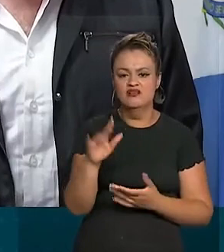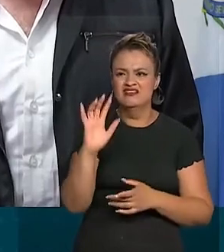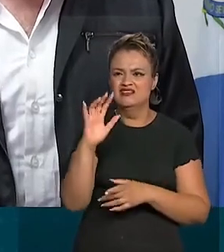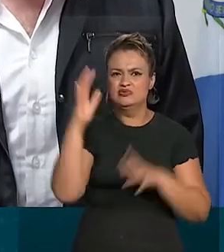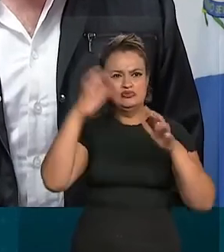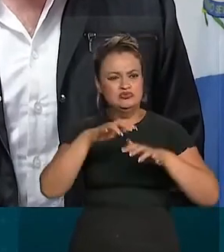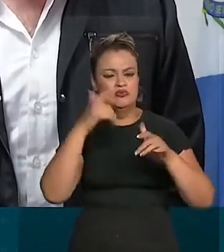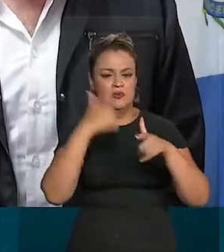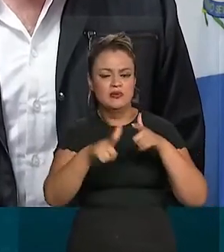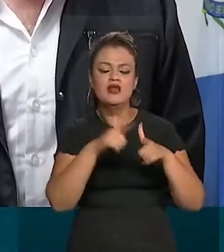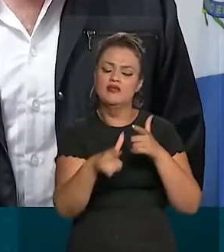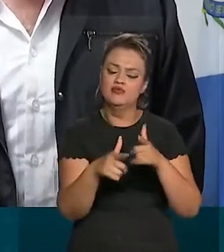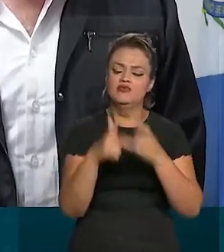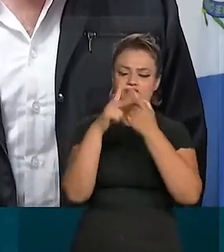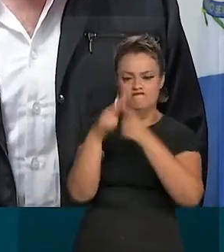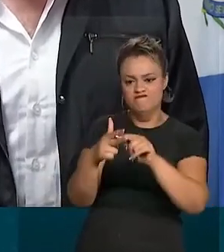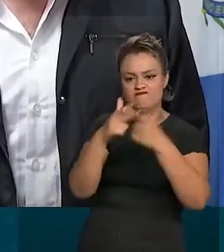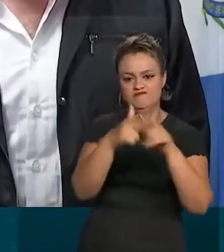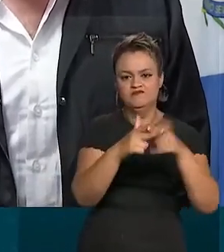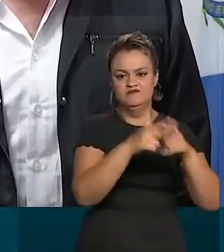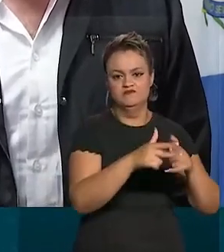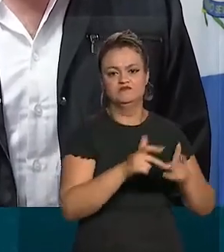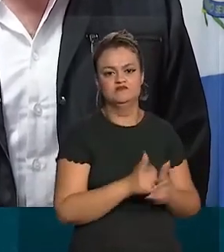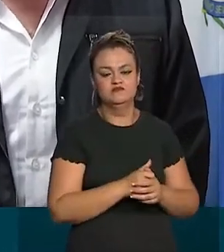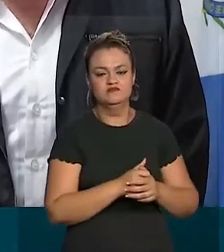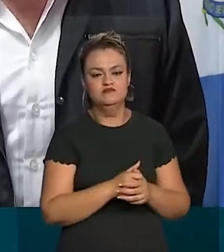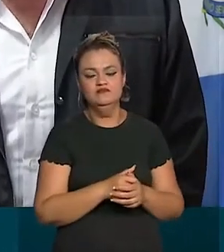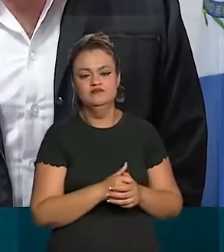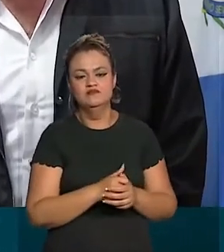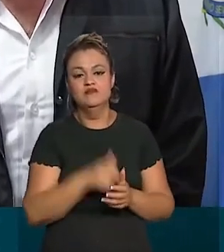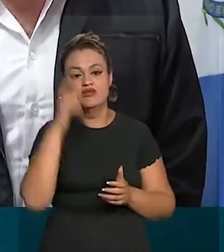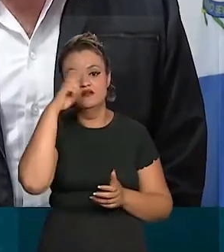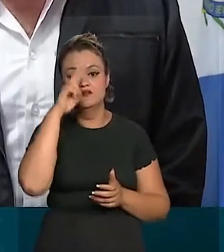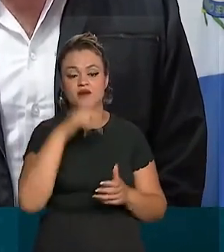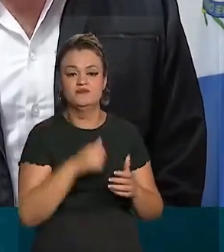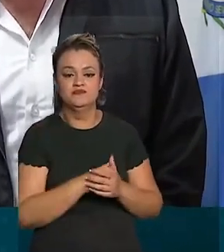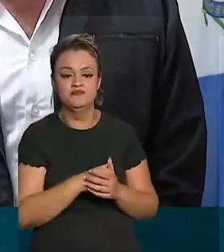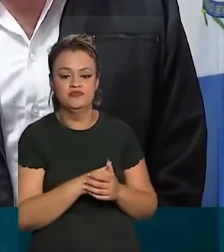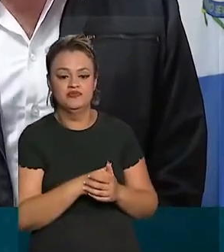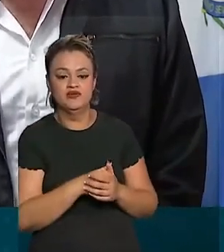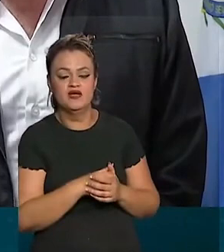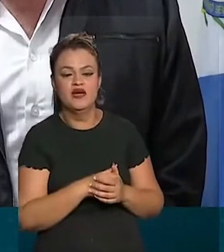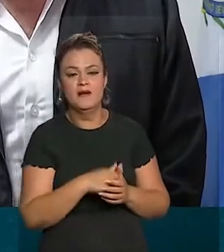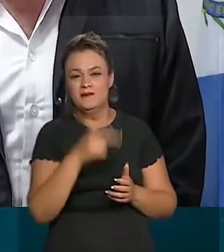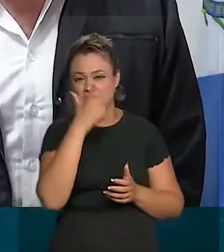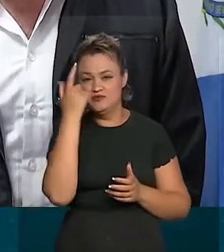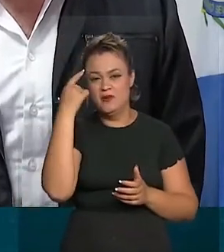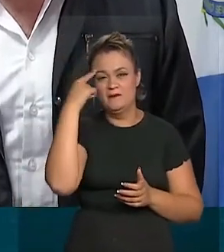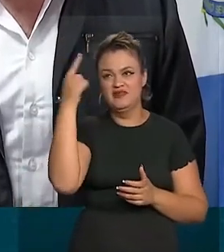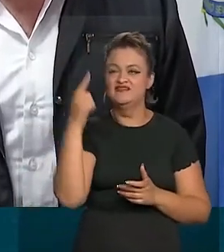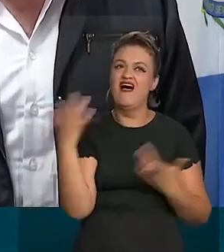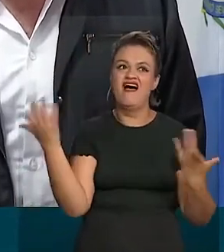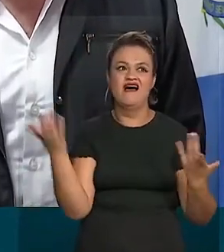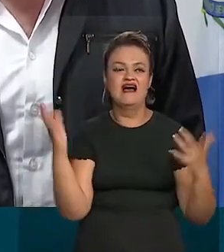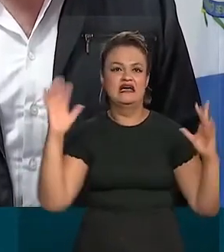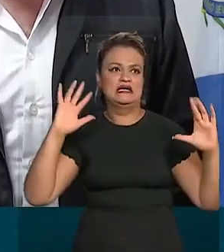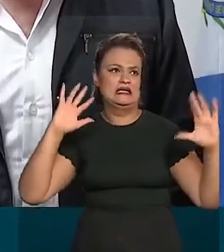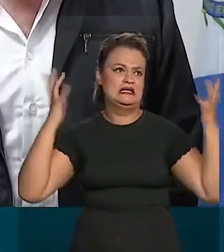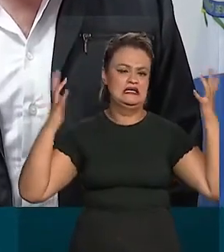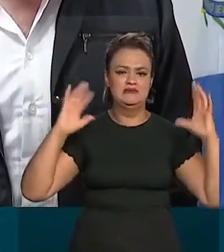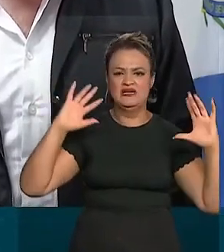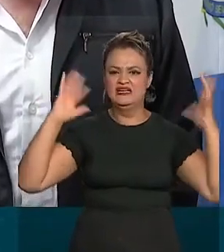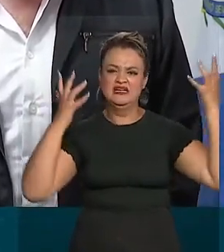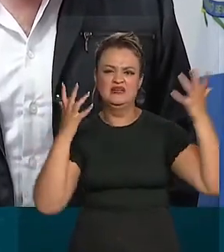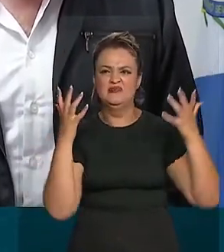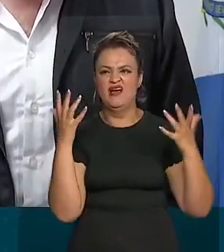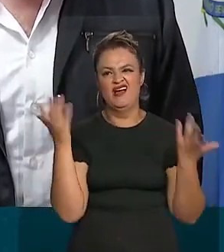E é importante lembrar, quando alguém hoje achar que a questão climática é uma coisa